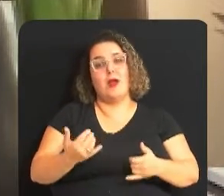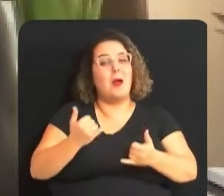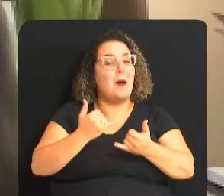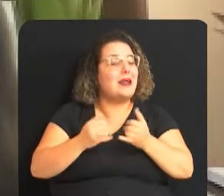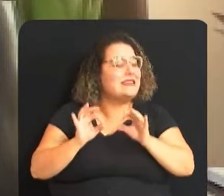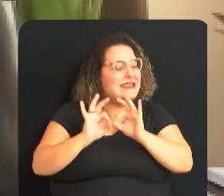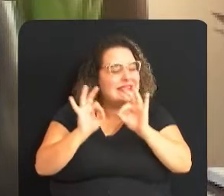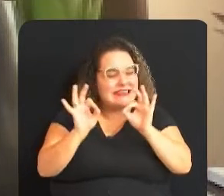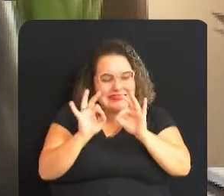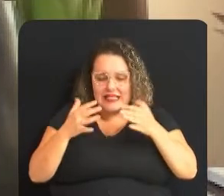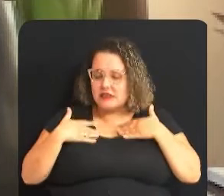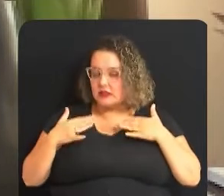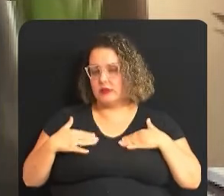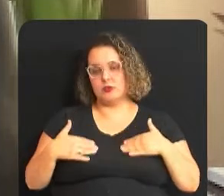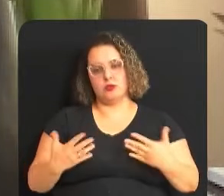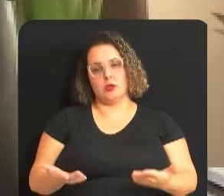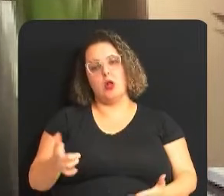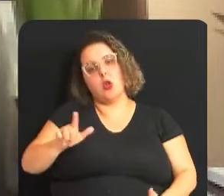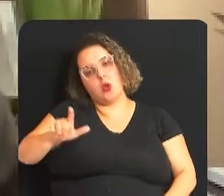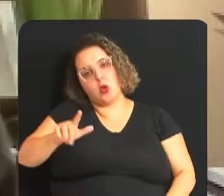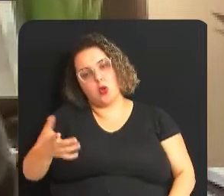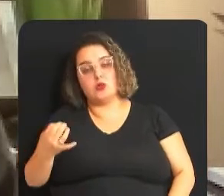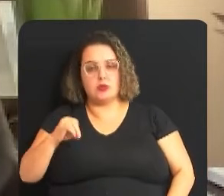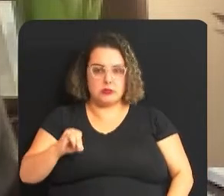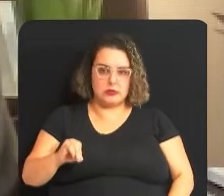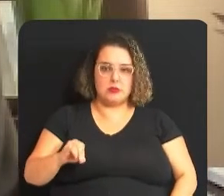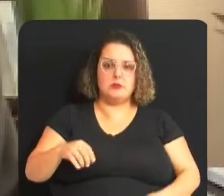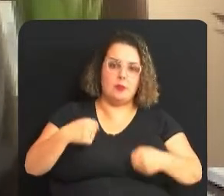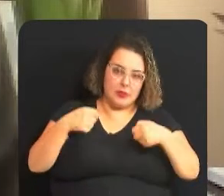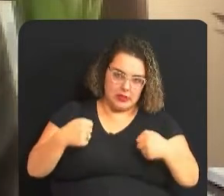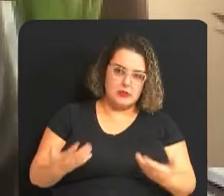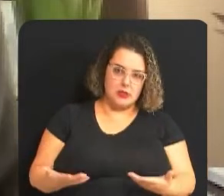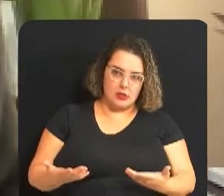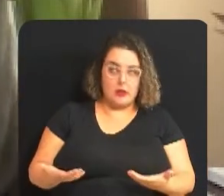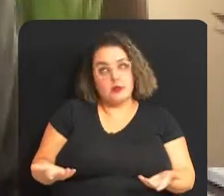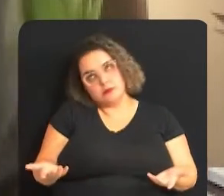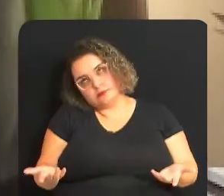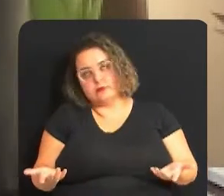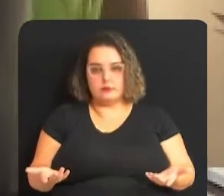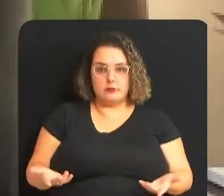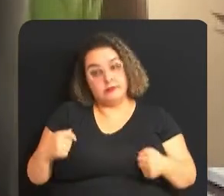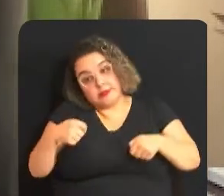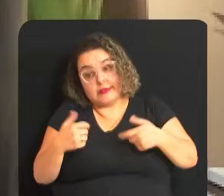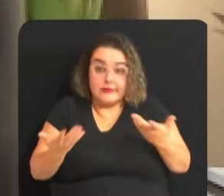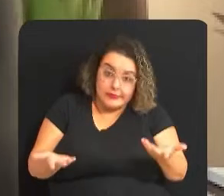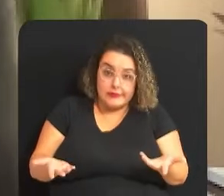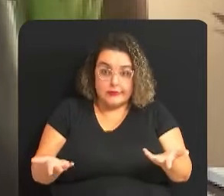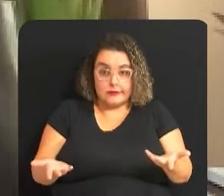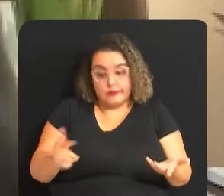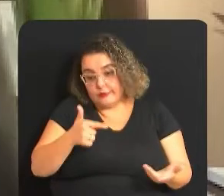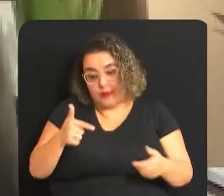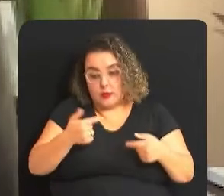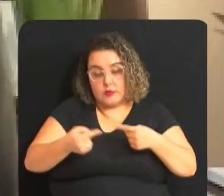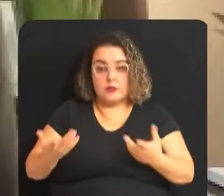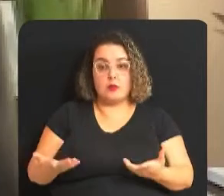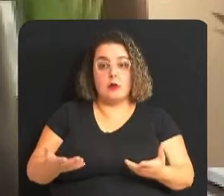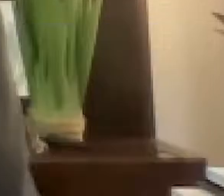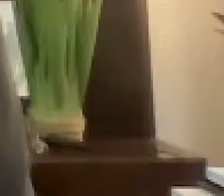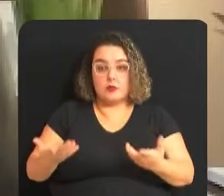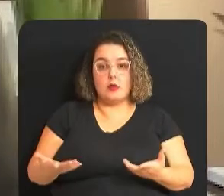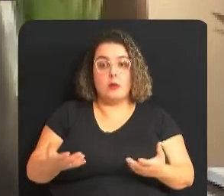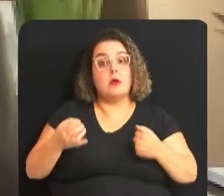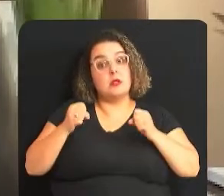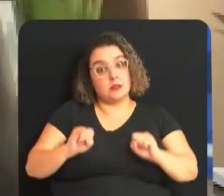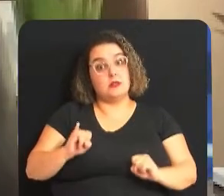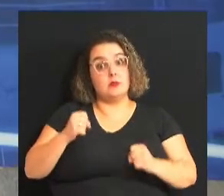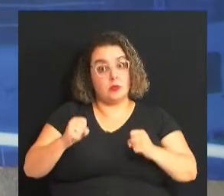nenhuma do teu corpo. É óbvio que se tiver que, aí tem que, não tem o que discutir. Mas se você puder prevenir, é melhor.